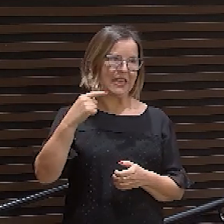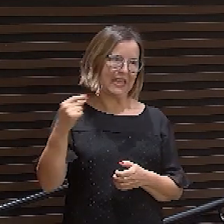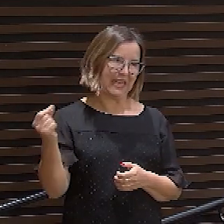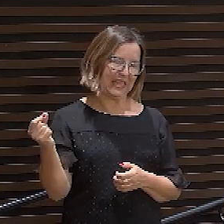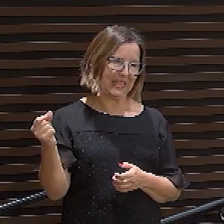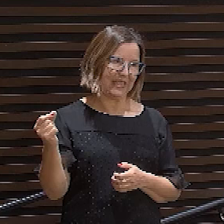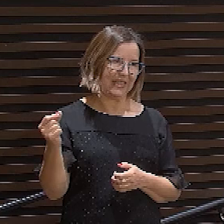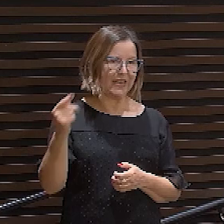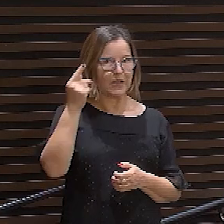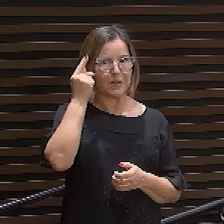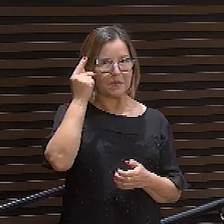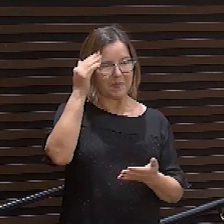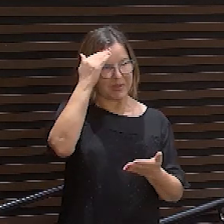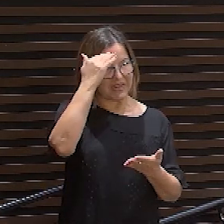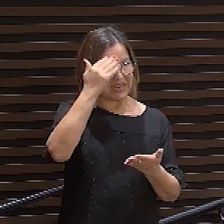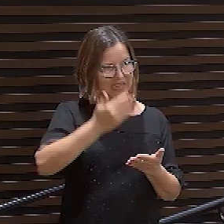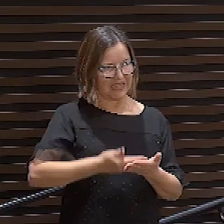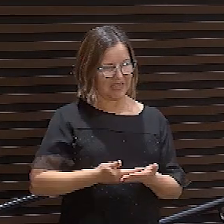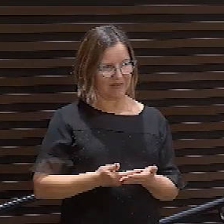para crer,